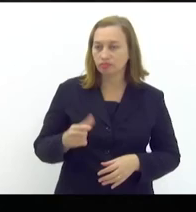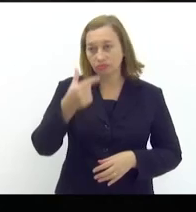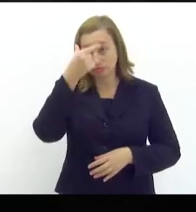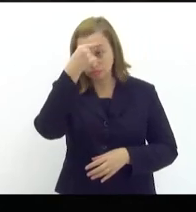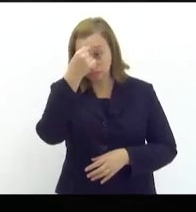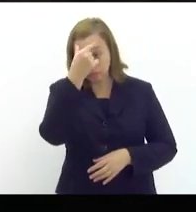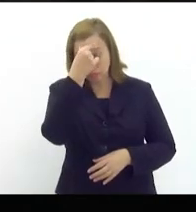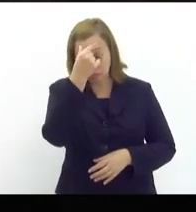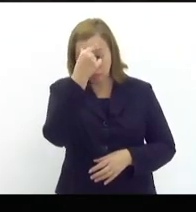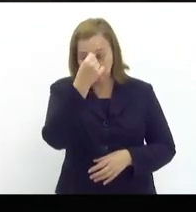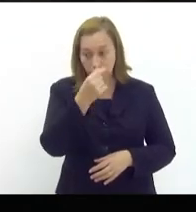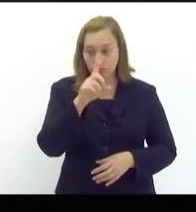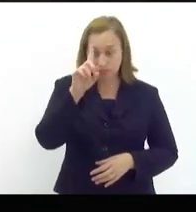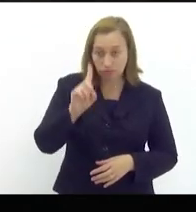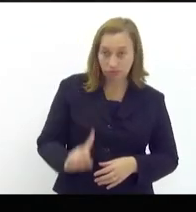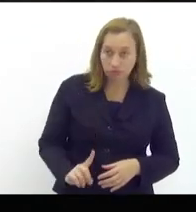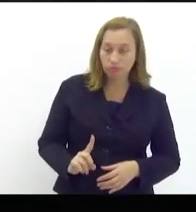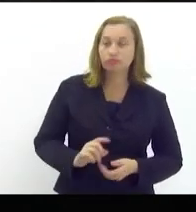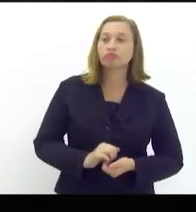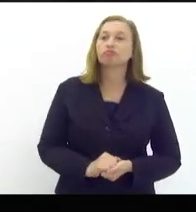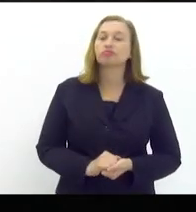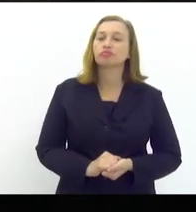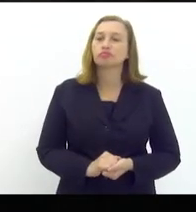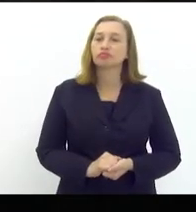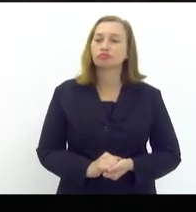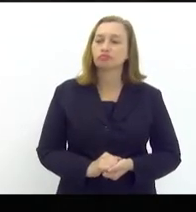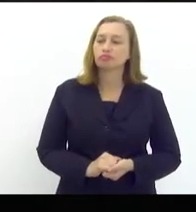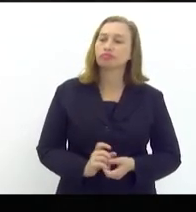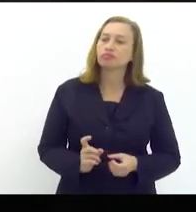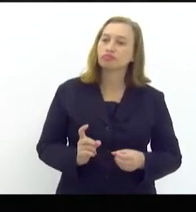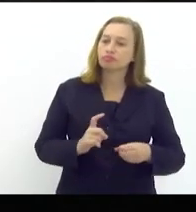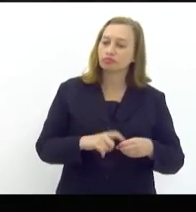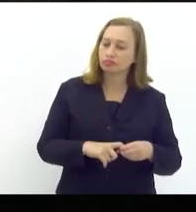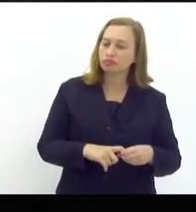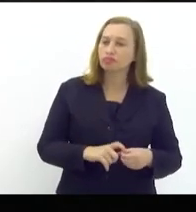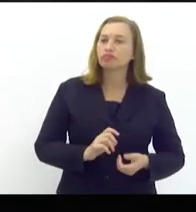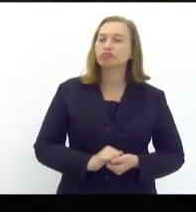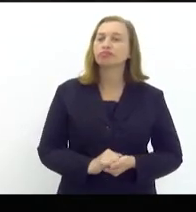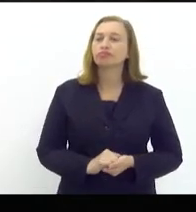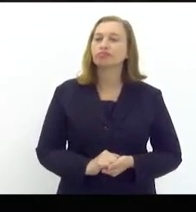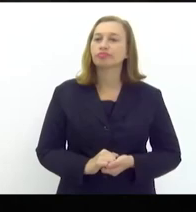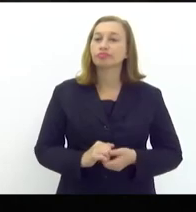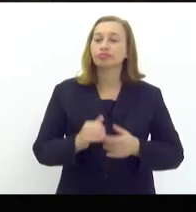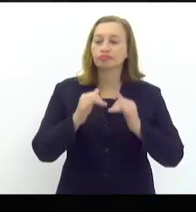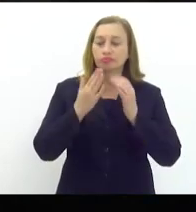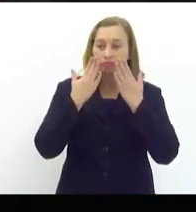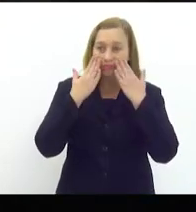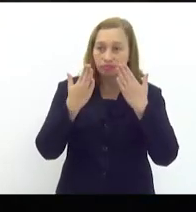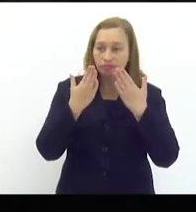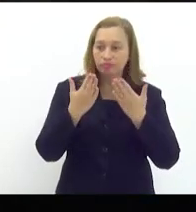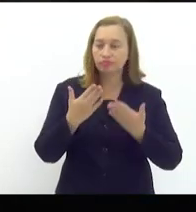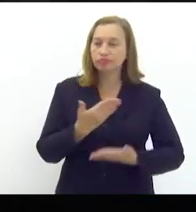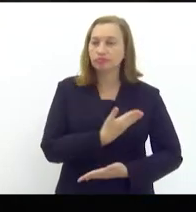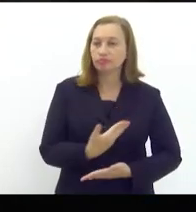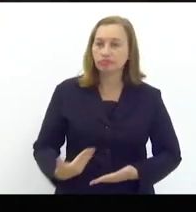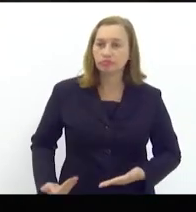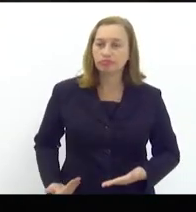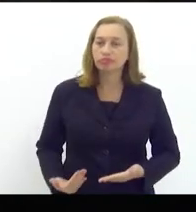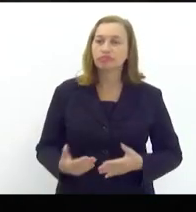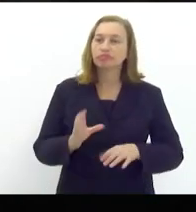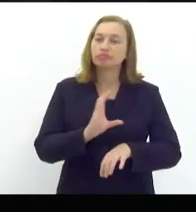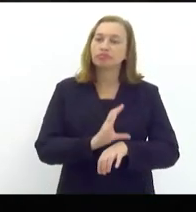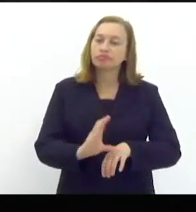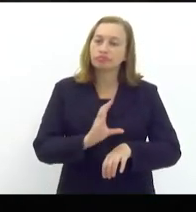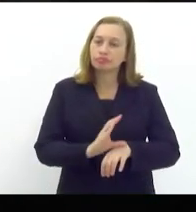com a presidência do consórcio então a gente estamos tomando público esses problemas e a condição atual dos cursos